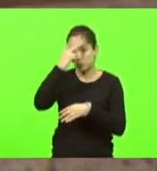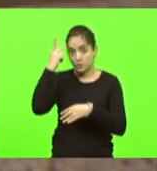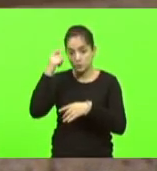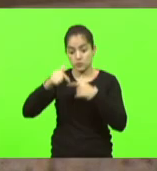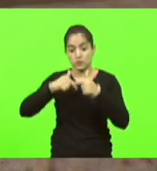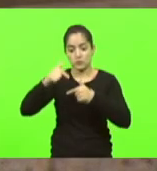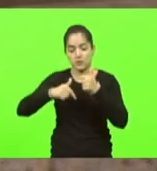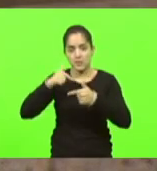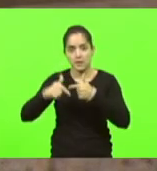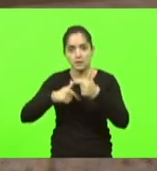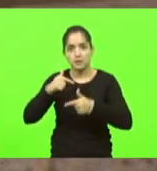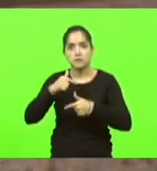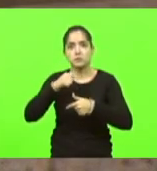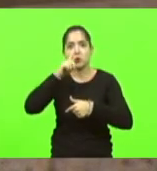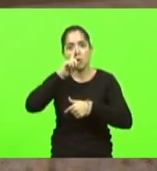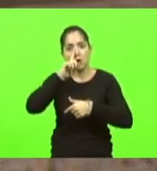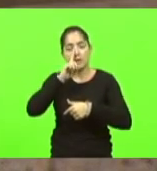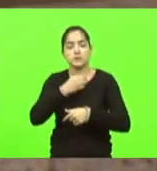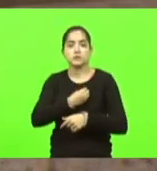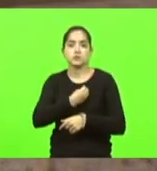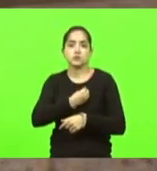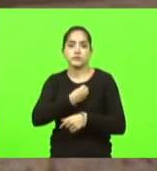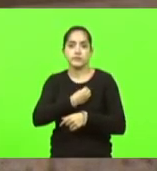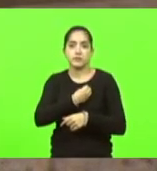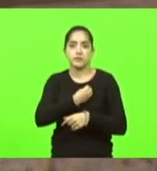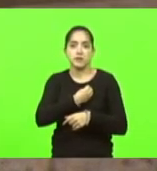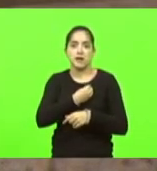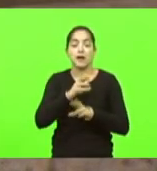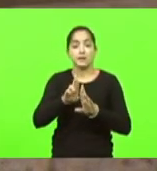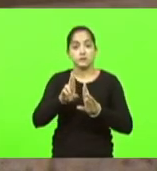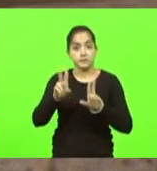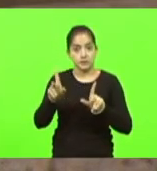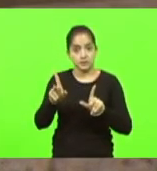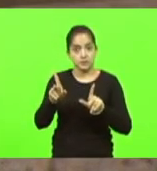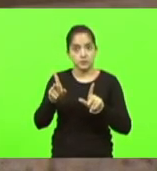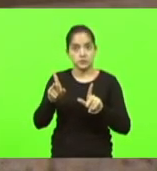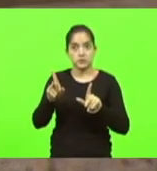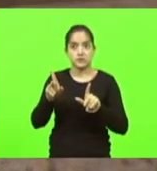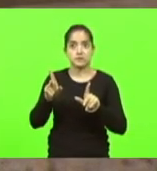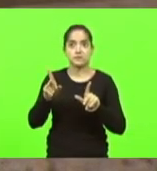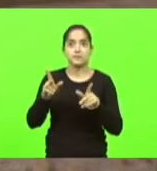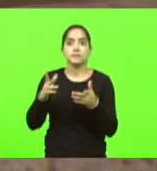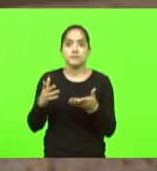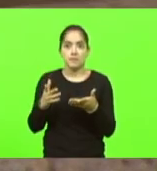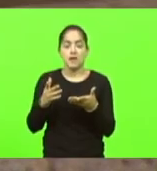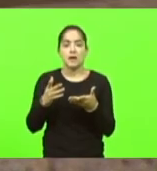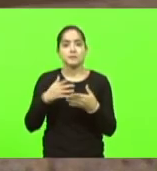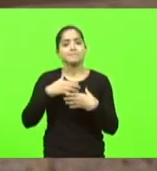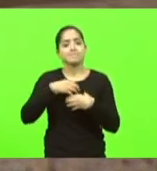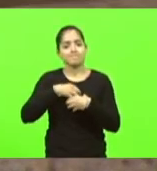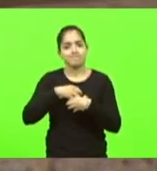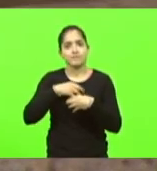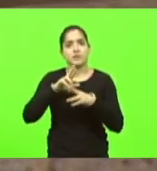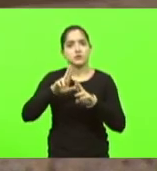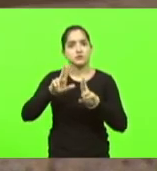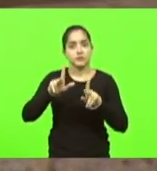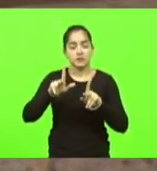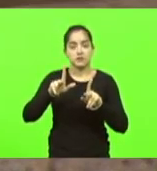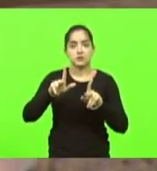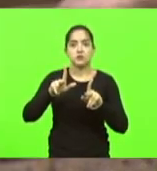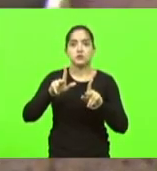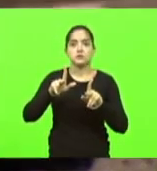sua vida Oi e aí é diferente aí a uma sensibilidade totalmente diferente